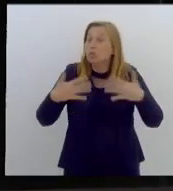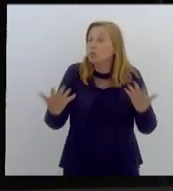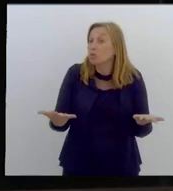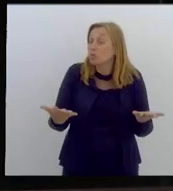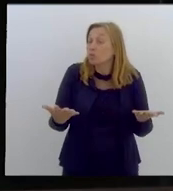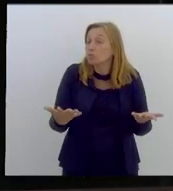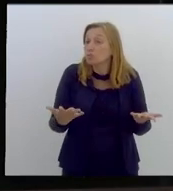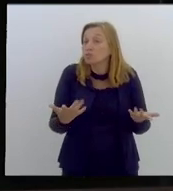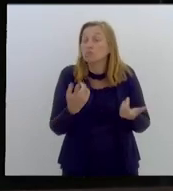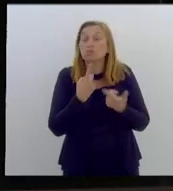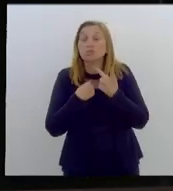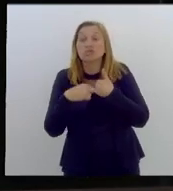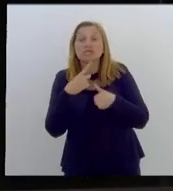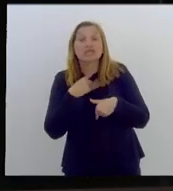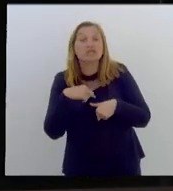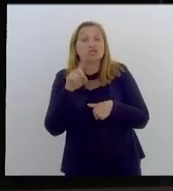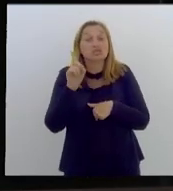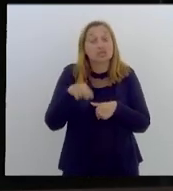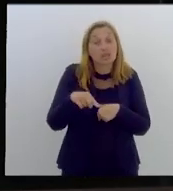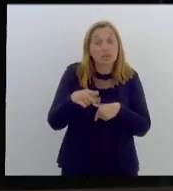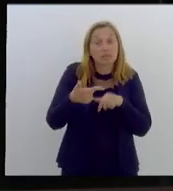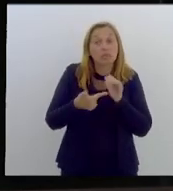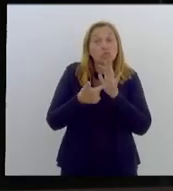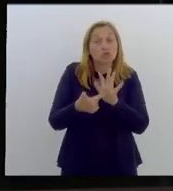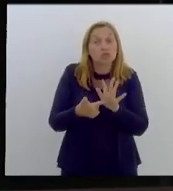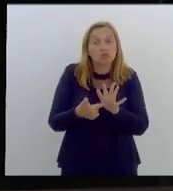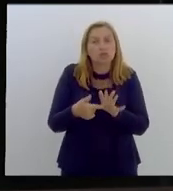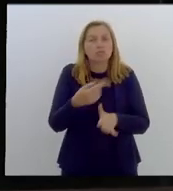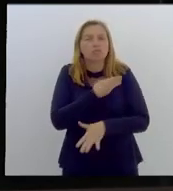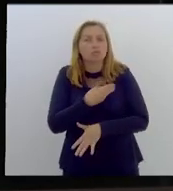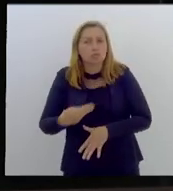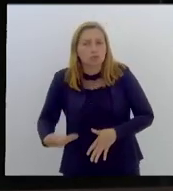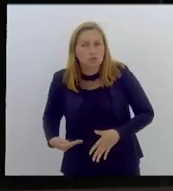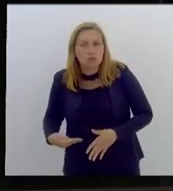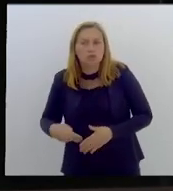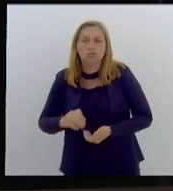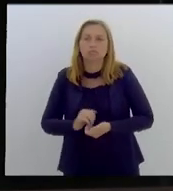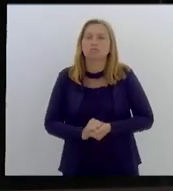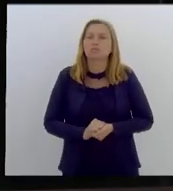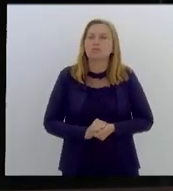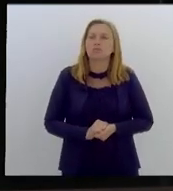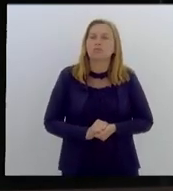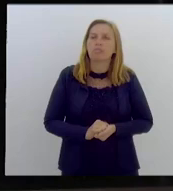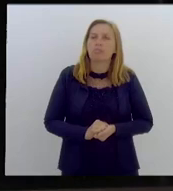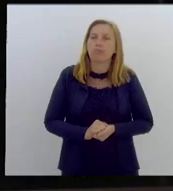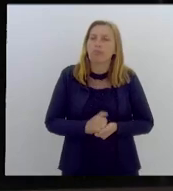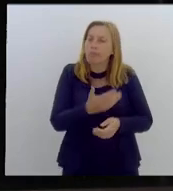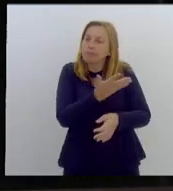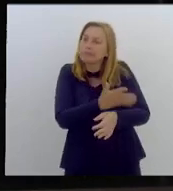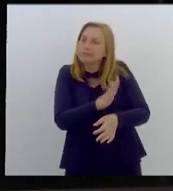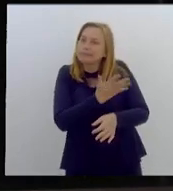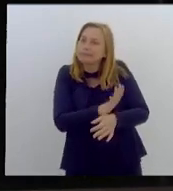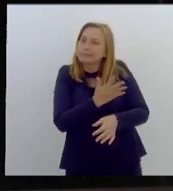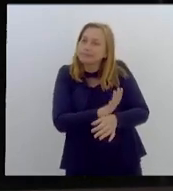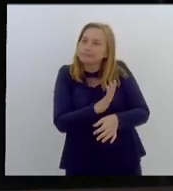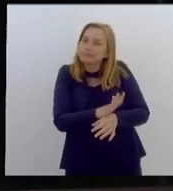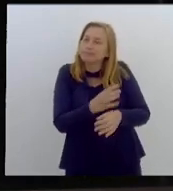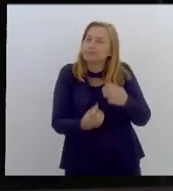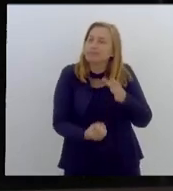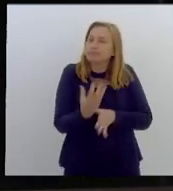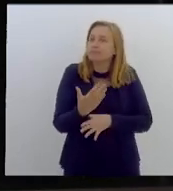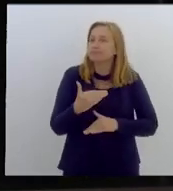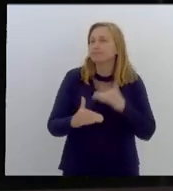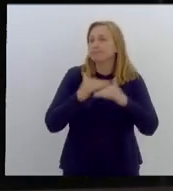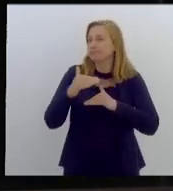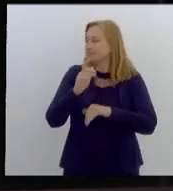intenção, né, apontada pelo governo a ser colocada em prática para a promoção do desenvolvimento